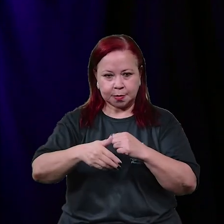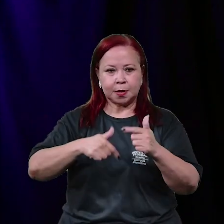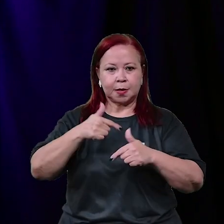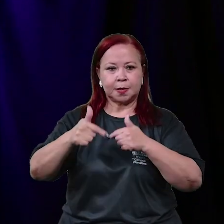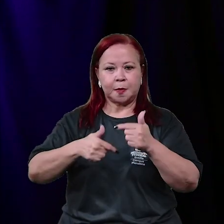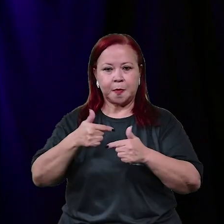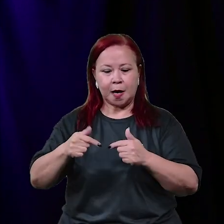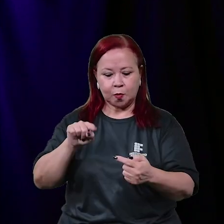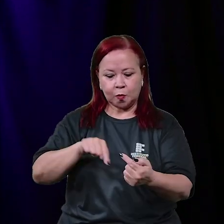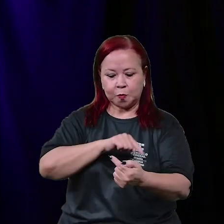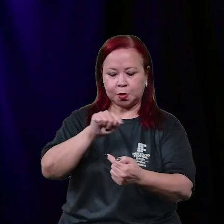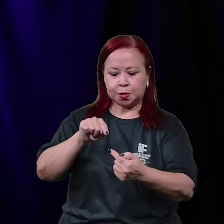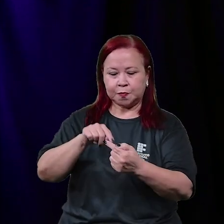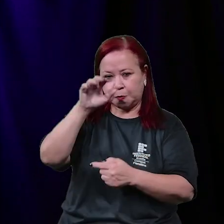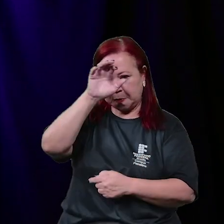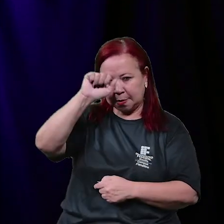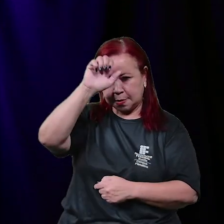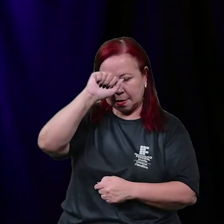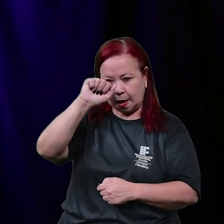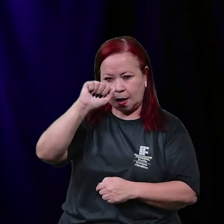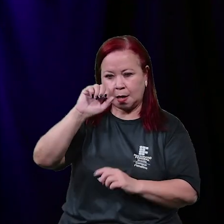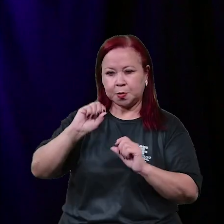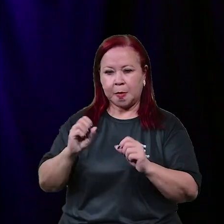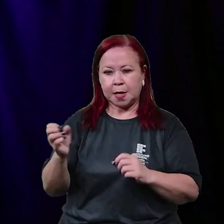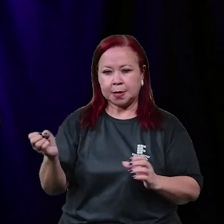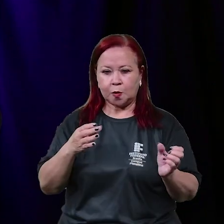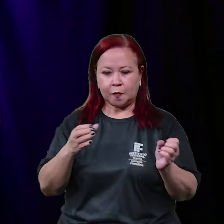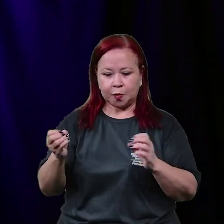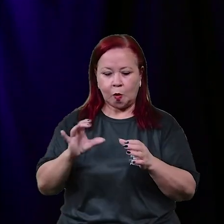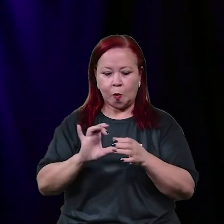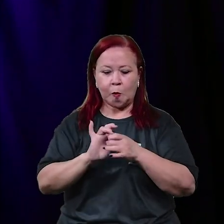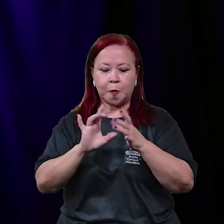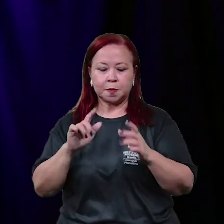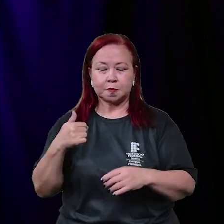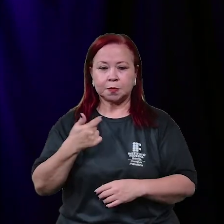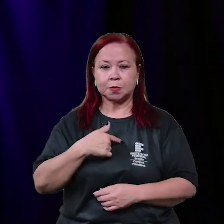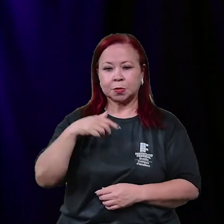aprendizagem, é um curso mais inovador, assim. Então ele permite que a gente aprenda